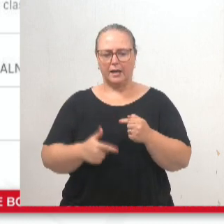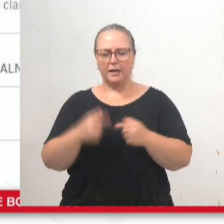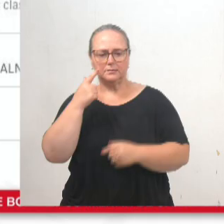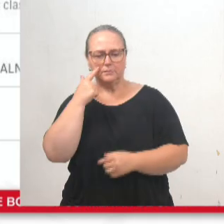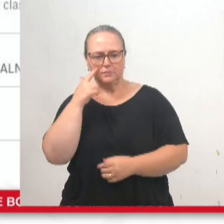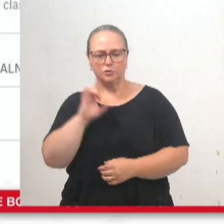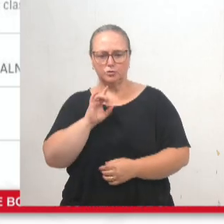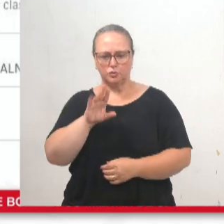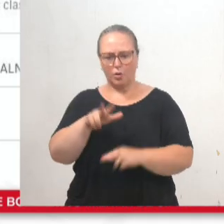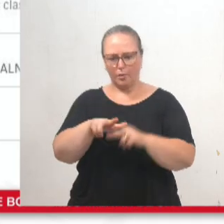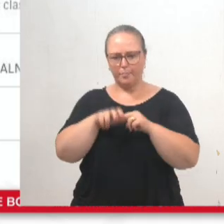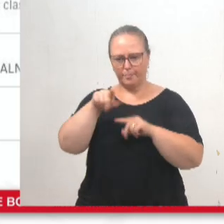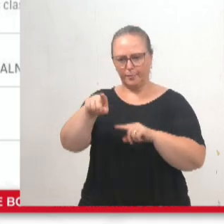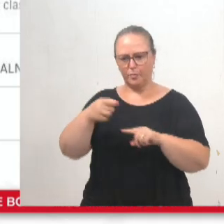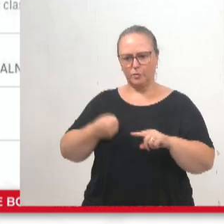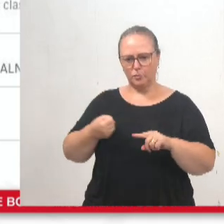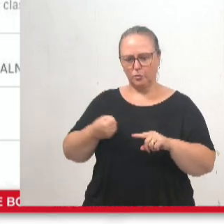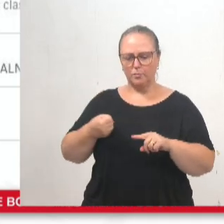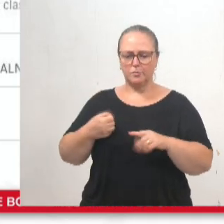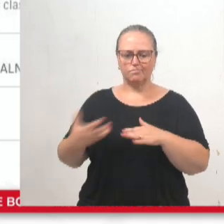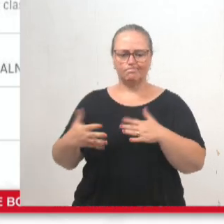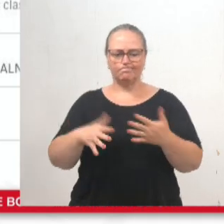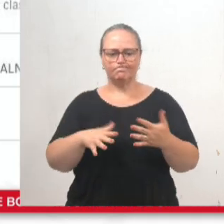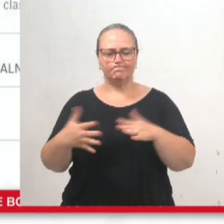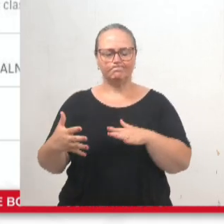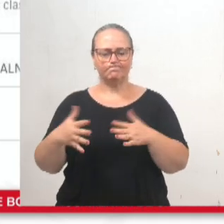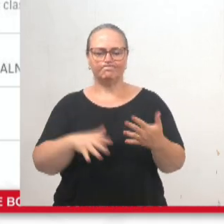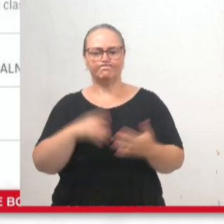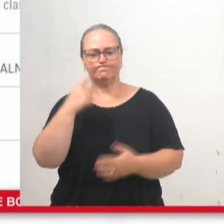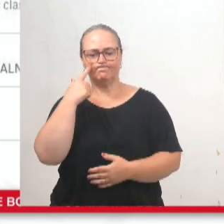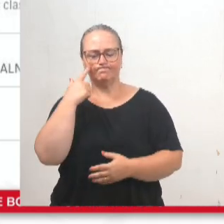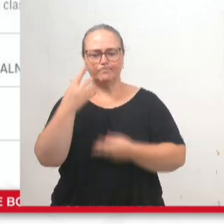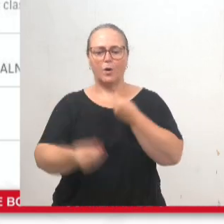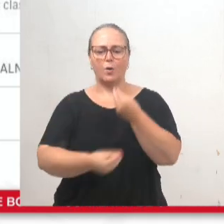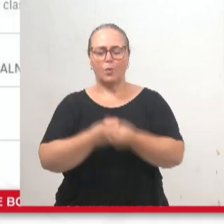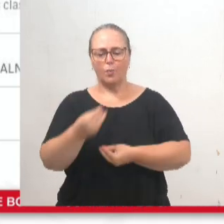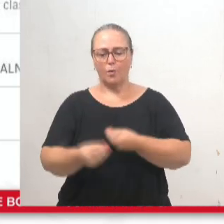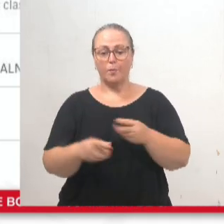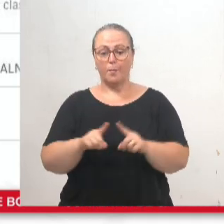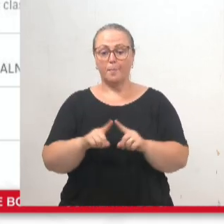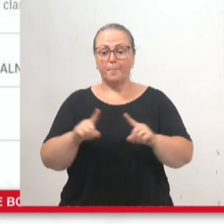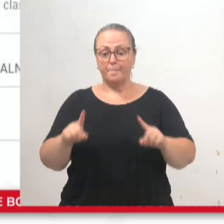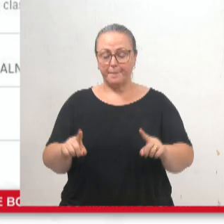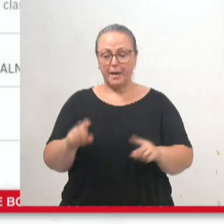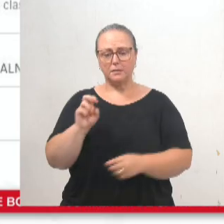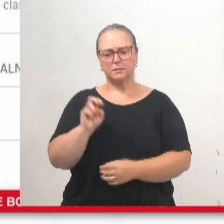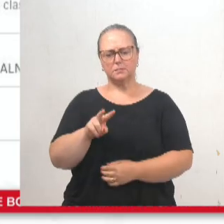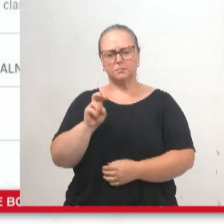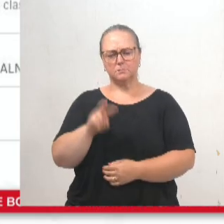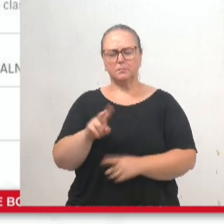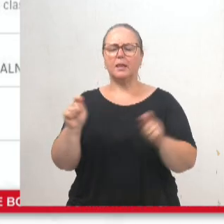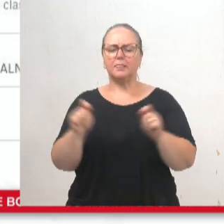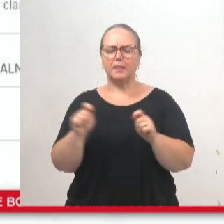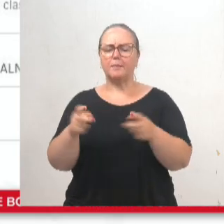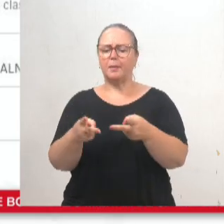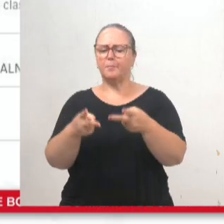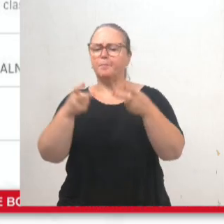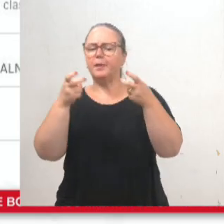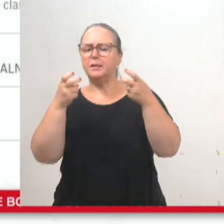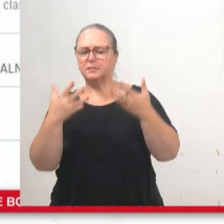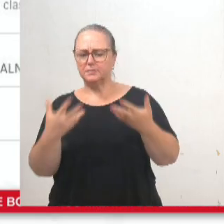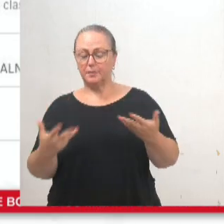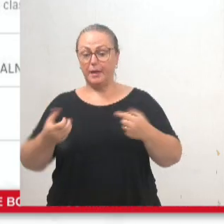realmente, já é um índice qualitativo que é muito mais difícil de a gente mensurar. Mas um índice quantitativo a gente consegue sim aqui trazer para que os